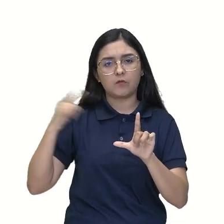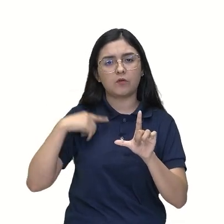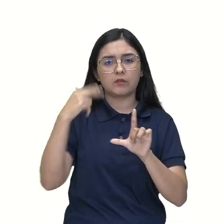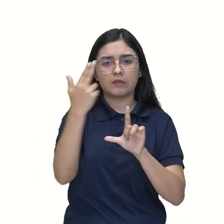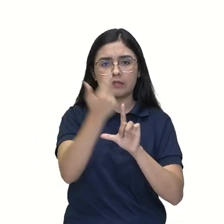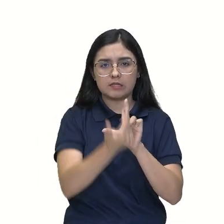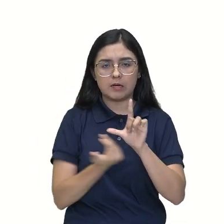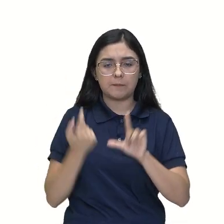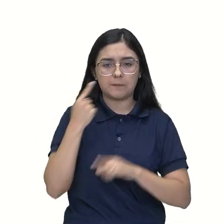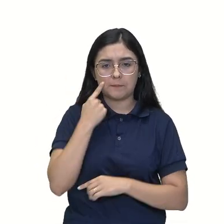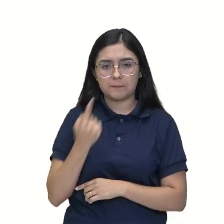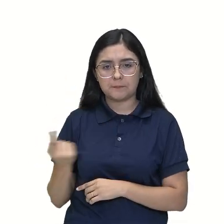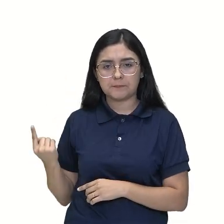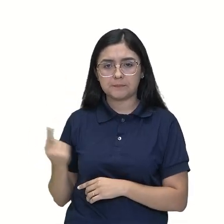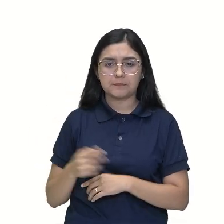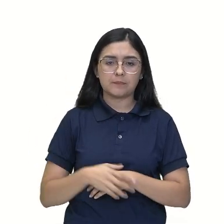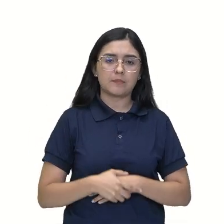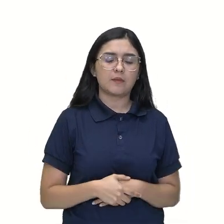gráfico cartesiano,